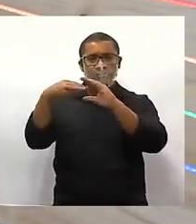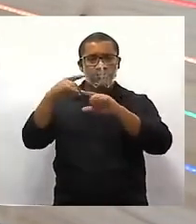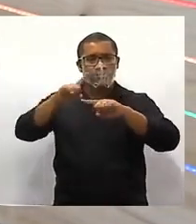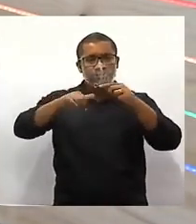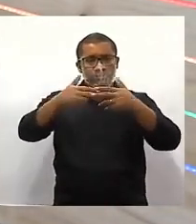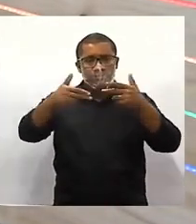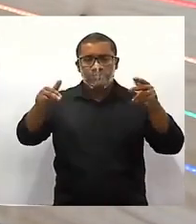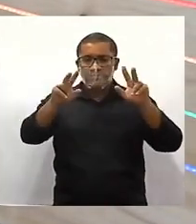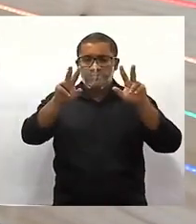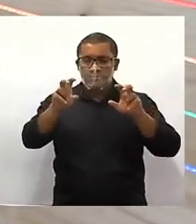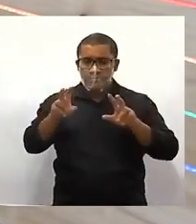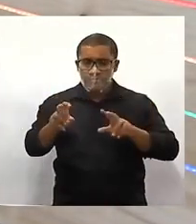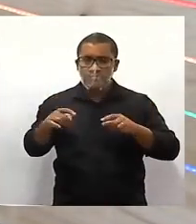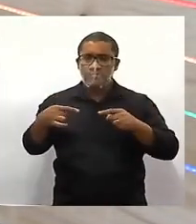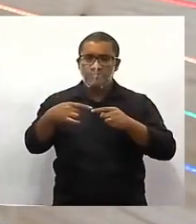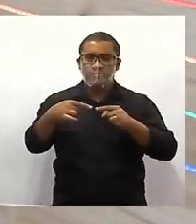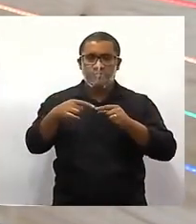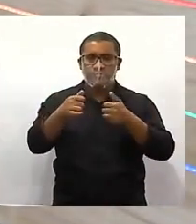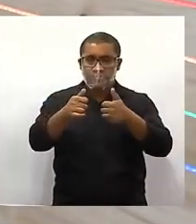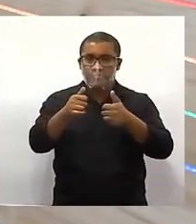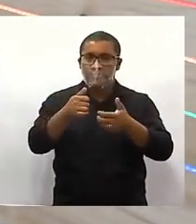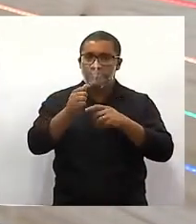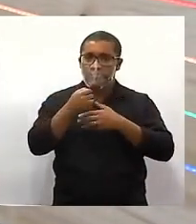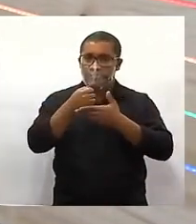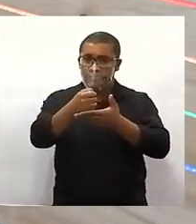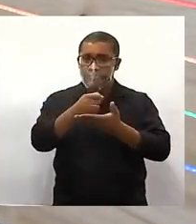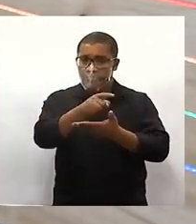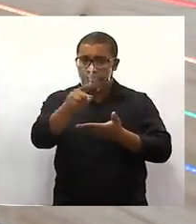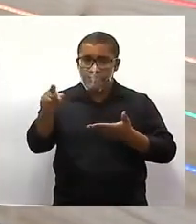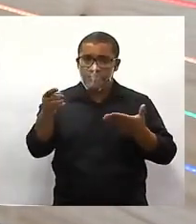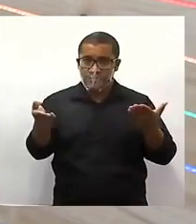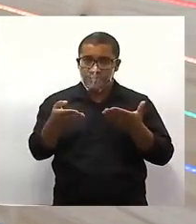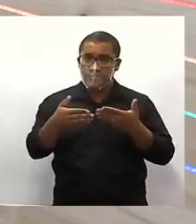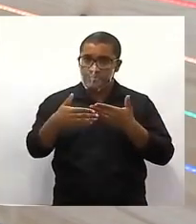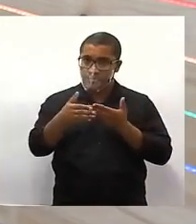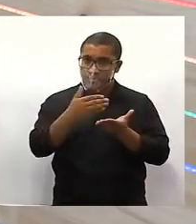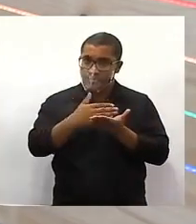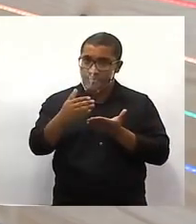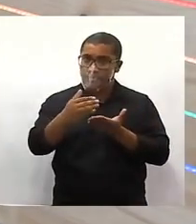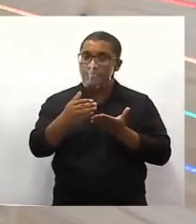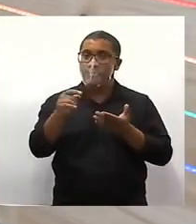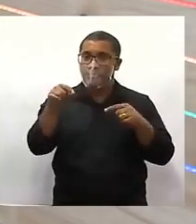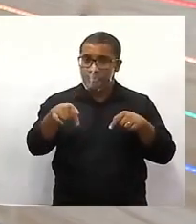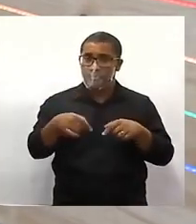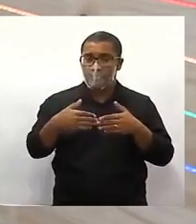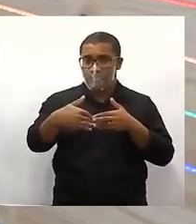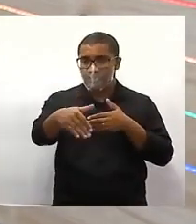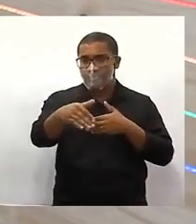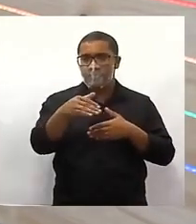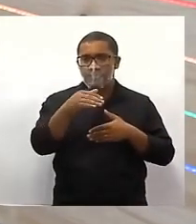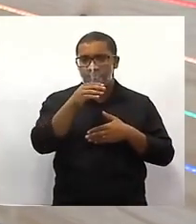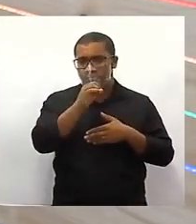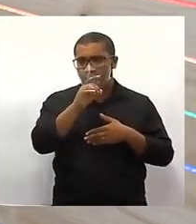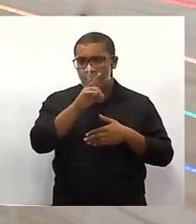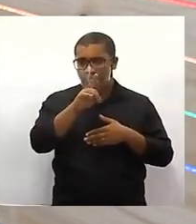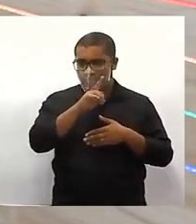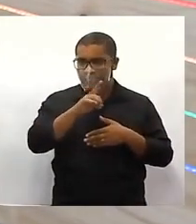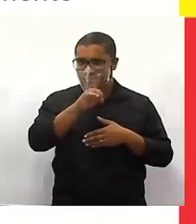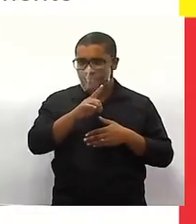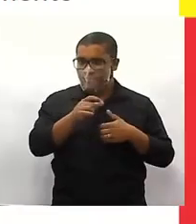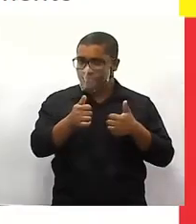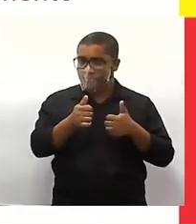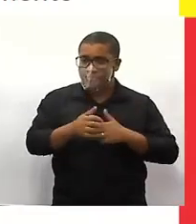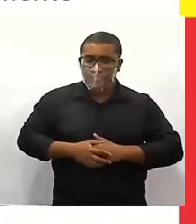materiais para te ajudar nessa prova aí, que começa nesse final de semana. Bom, gente, vamos lá para a tela, ó